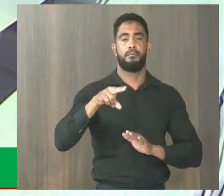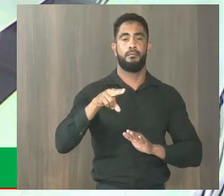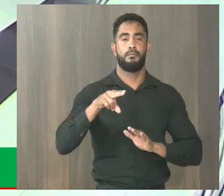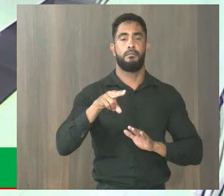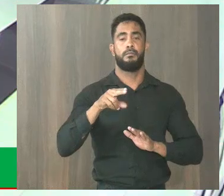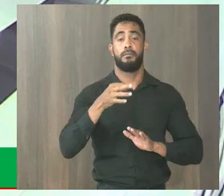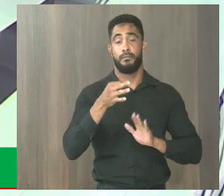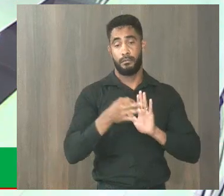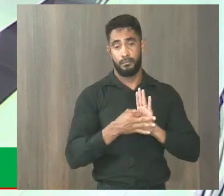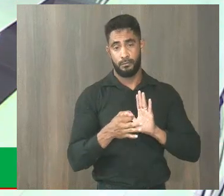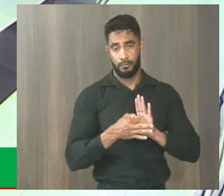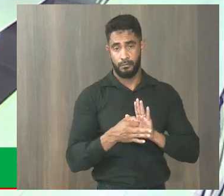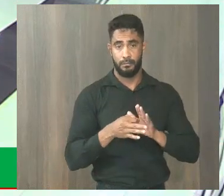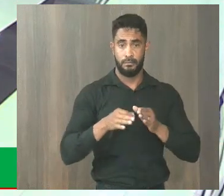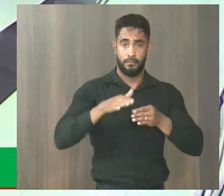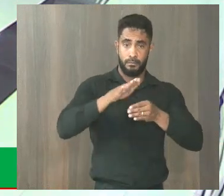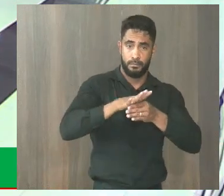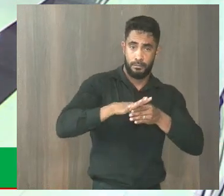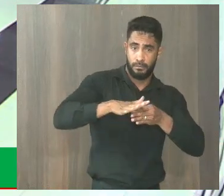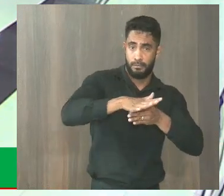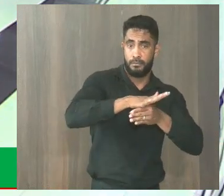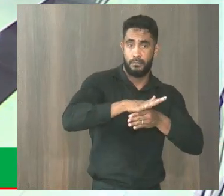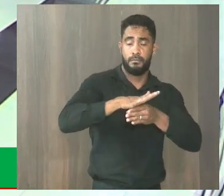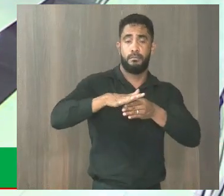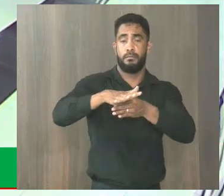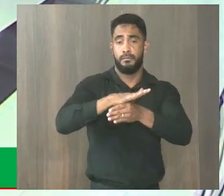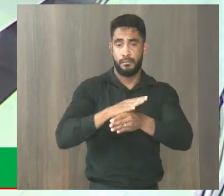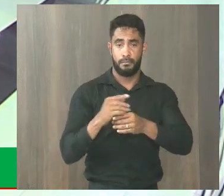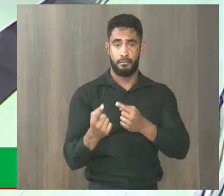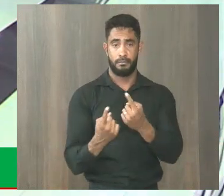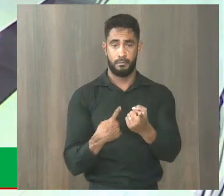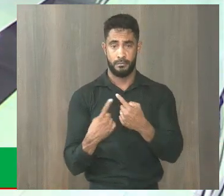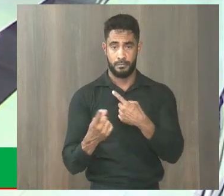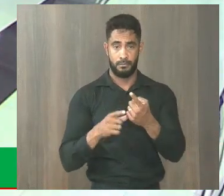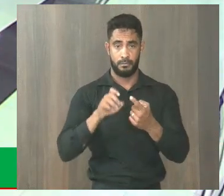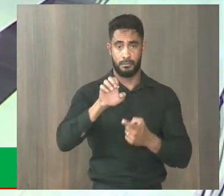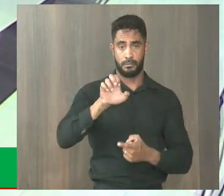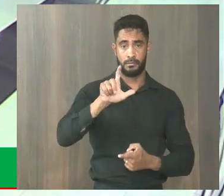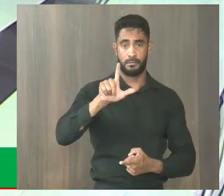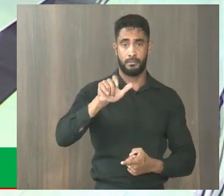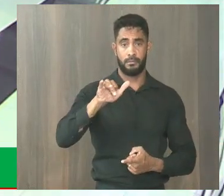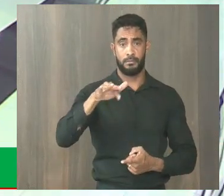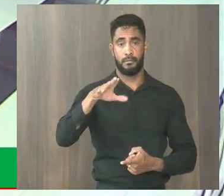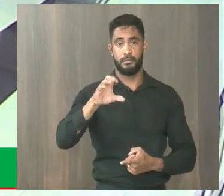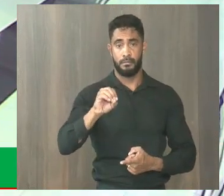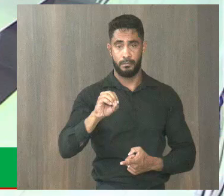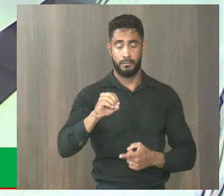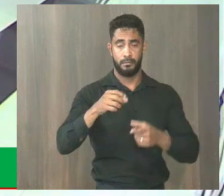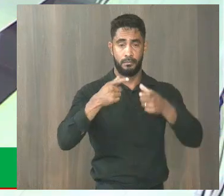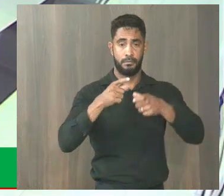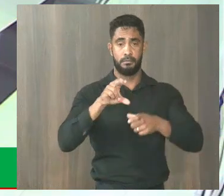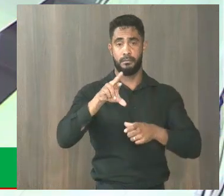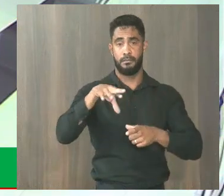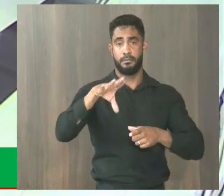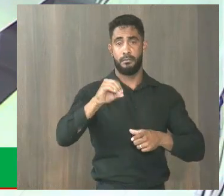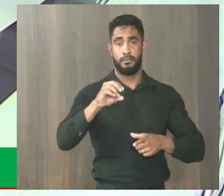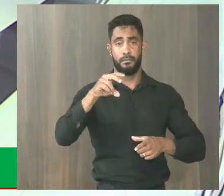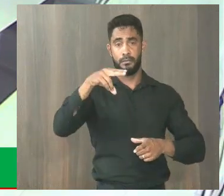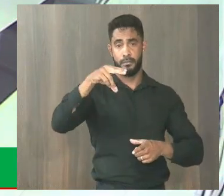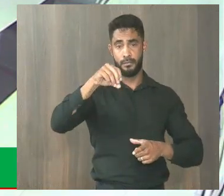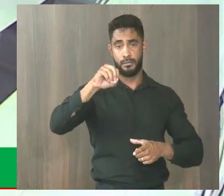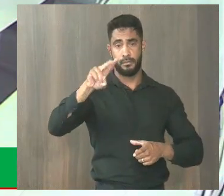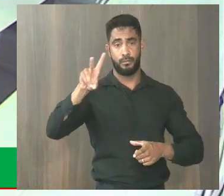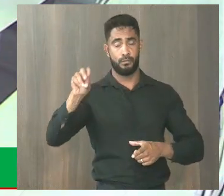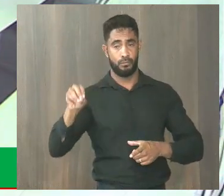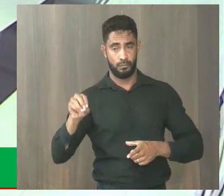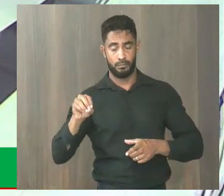operação tapa-buracos nas ruas Hermes de Paula e rua Gedor Ferreira, no bairro Rio Novo, e na